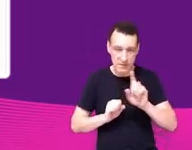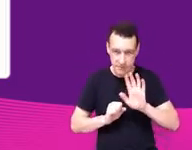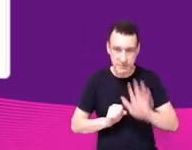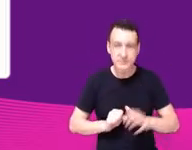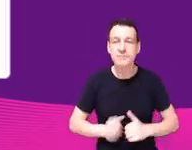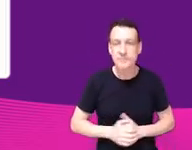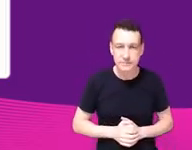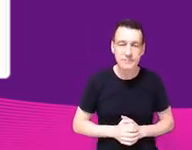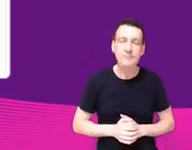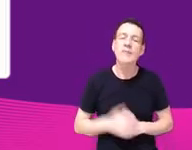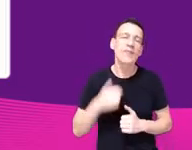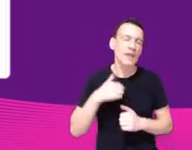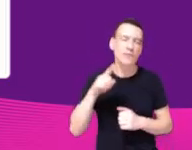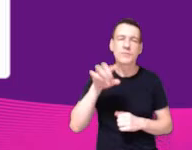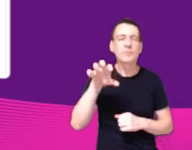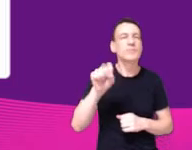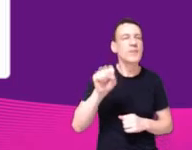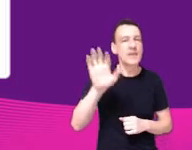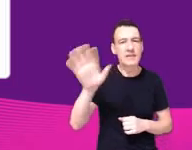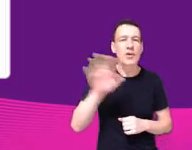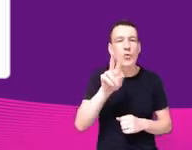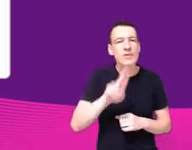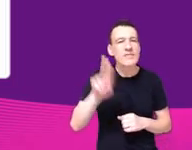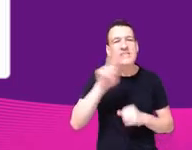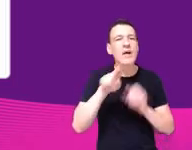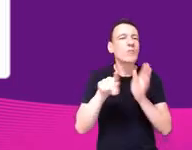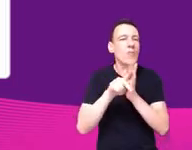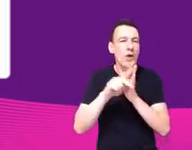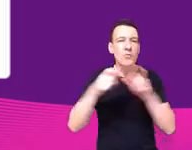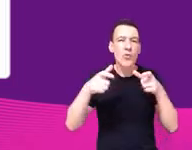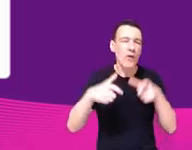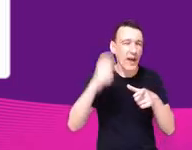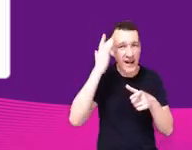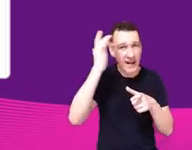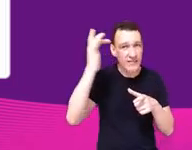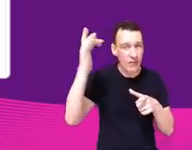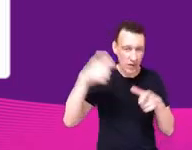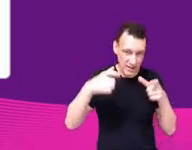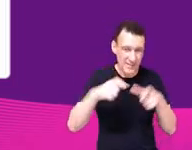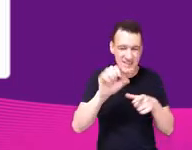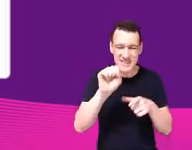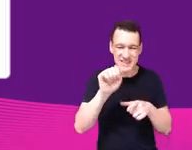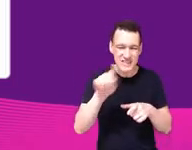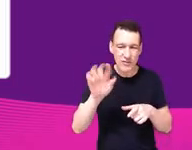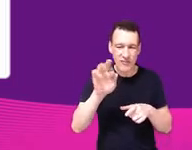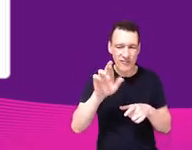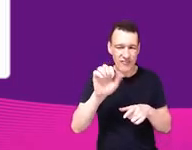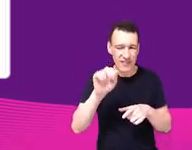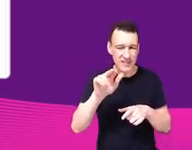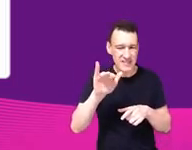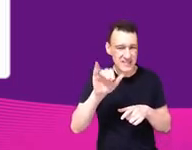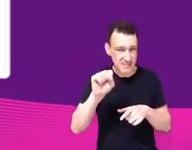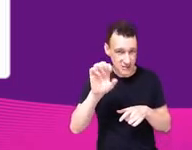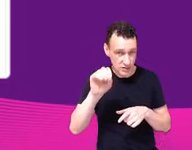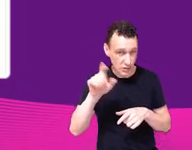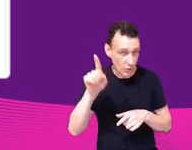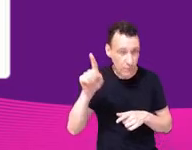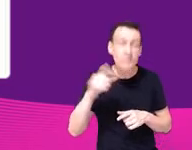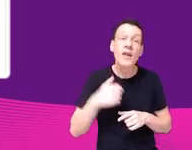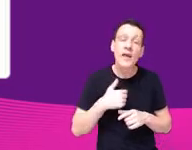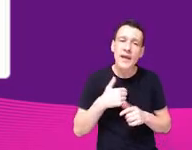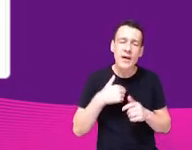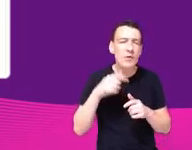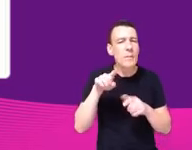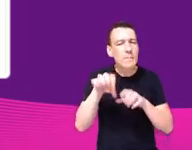programa de transplante renal da Universidade da Califórnia, em São Francisco. E tem várias coisas que nós podemos tirar dali, eu pontuei 3